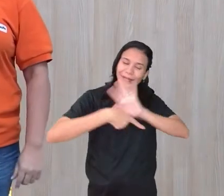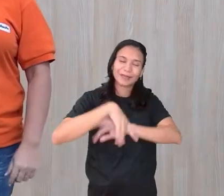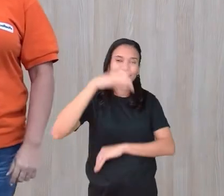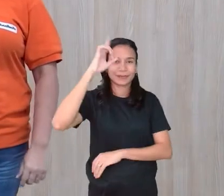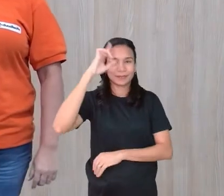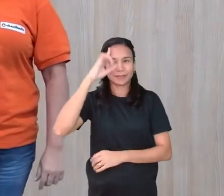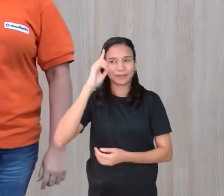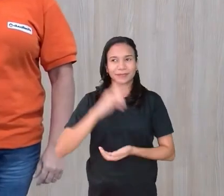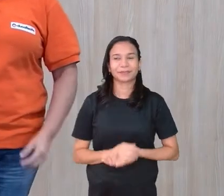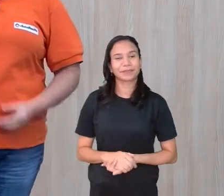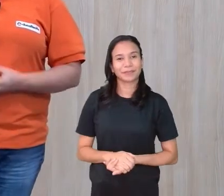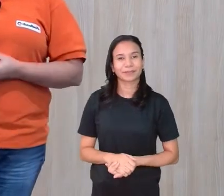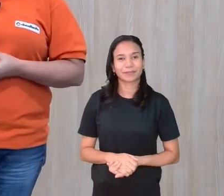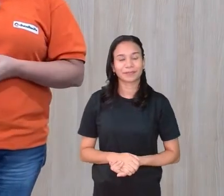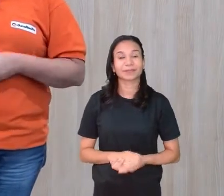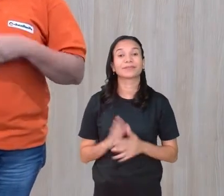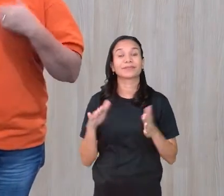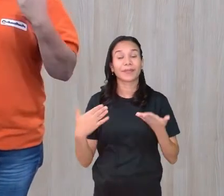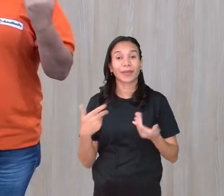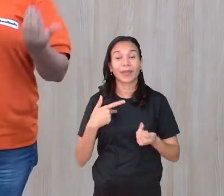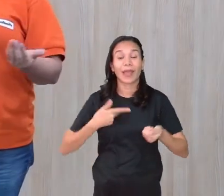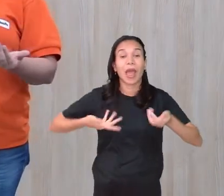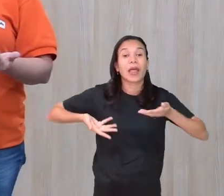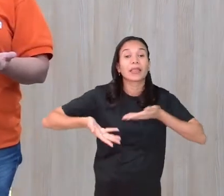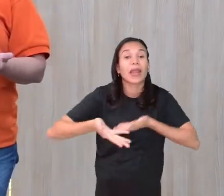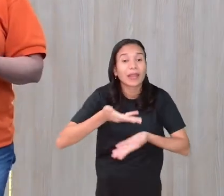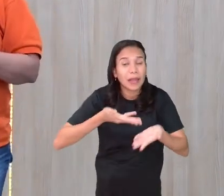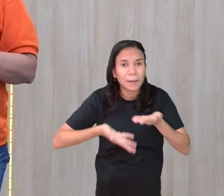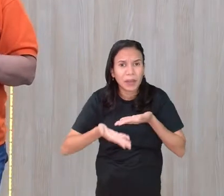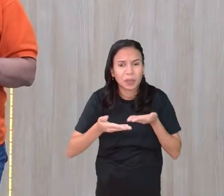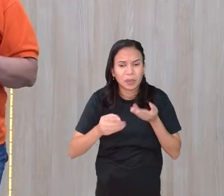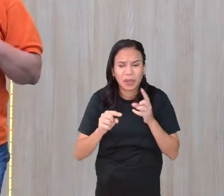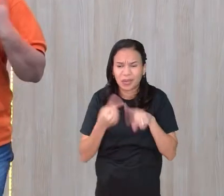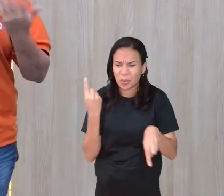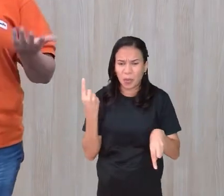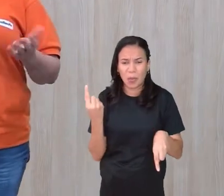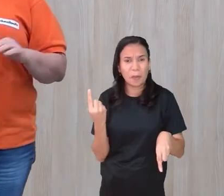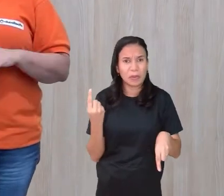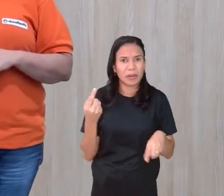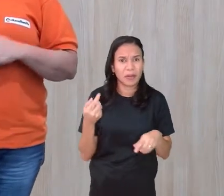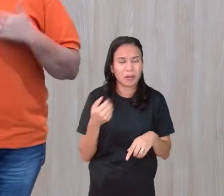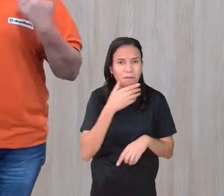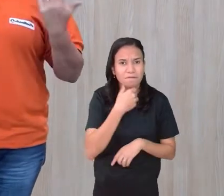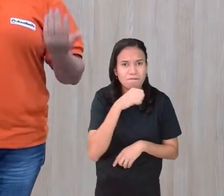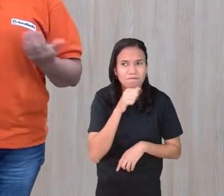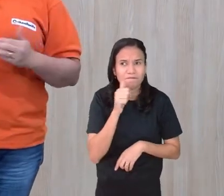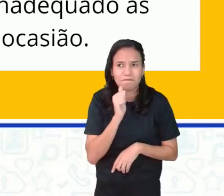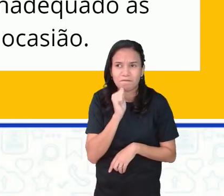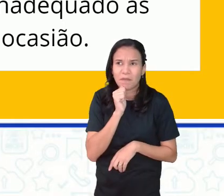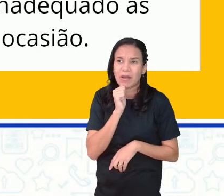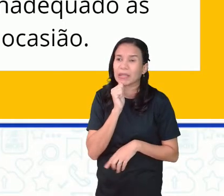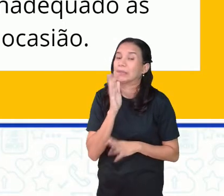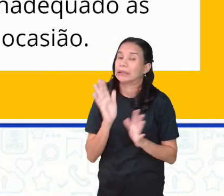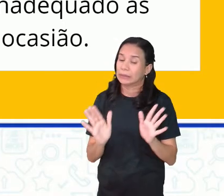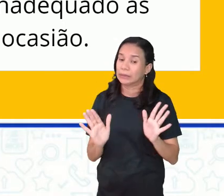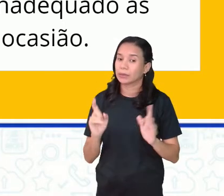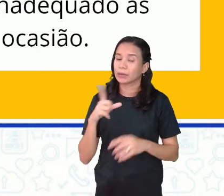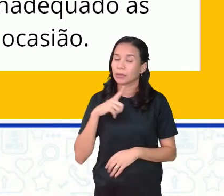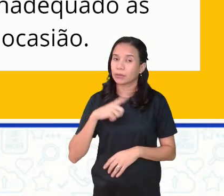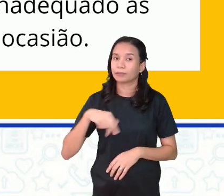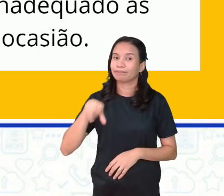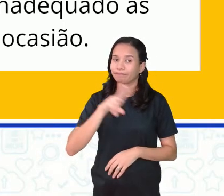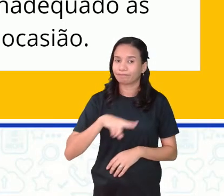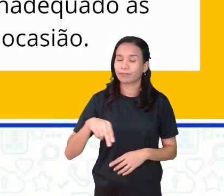dia. Então, tratamento que não convém ser usado com os pais, para esse, apesar